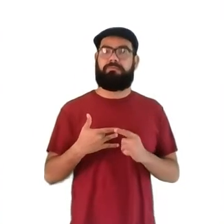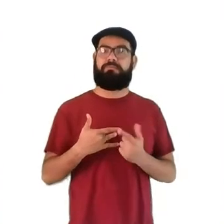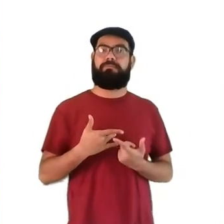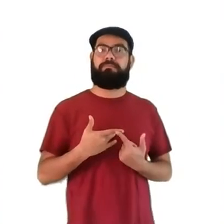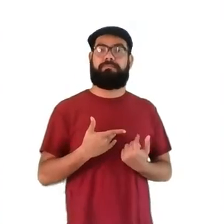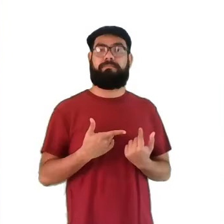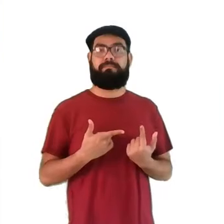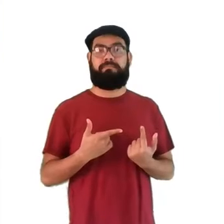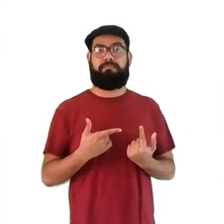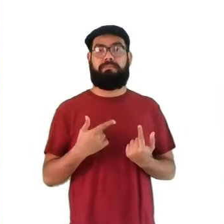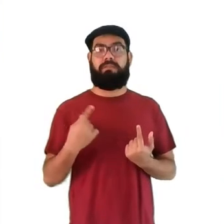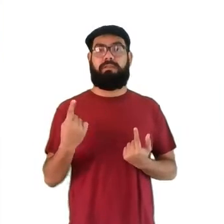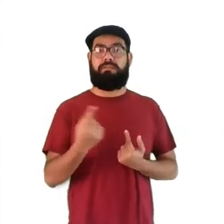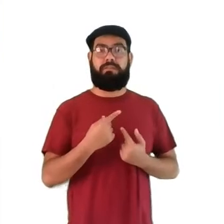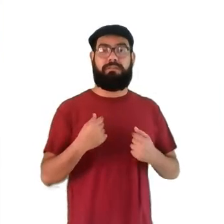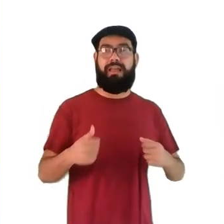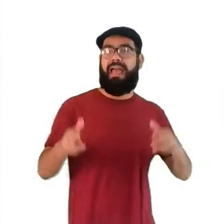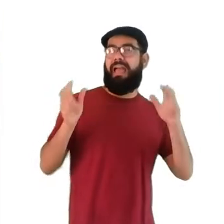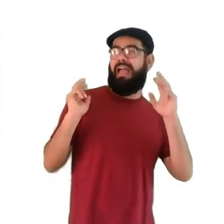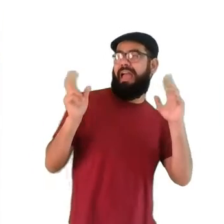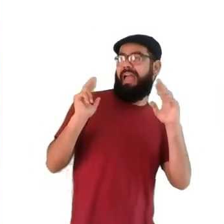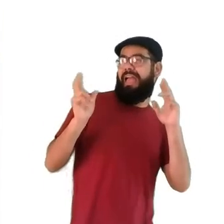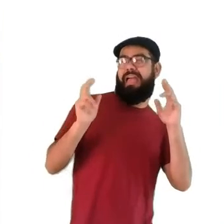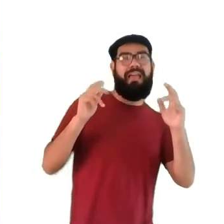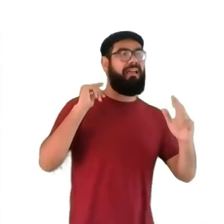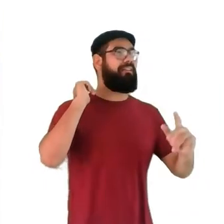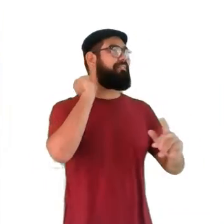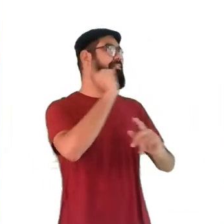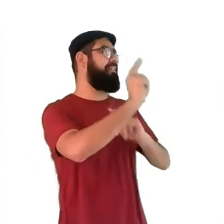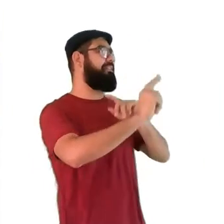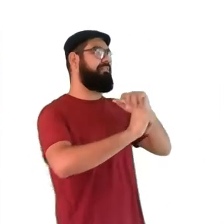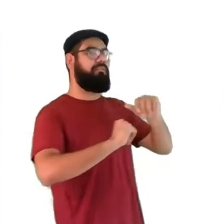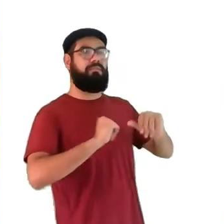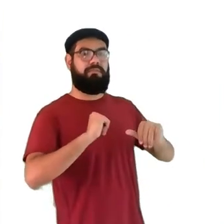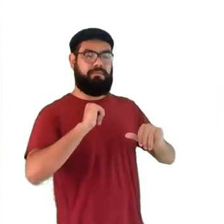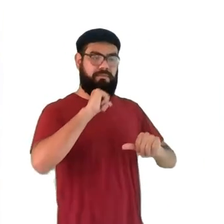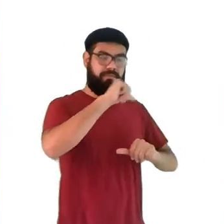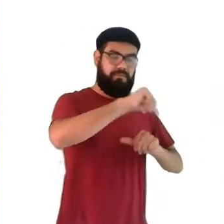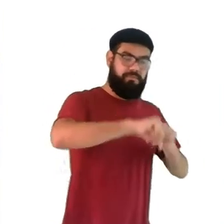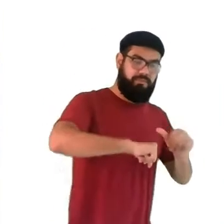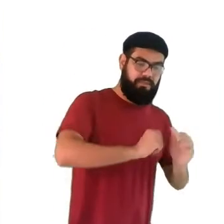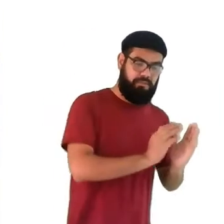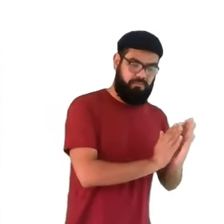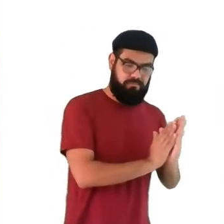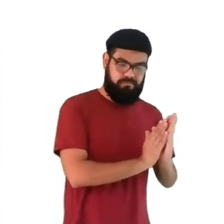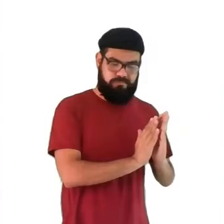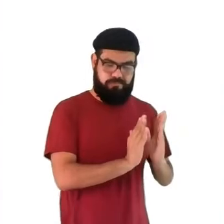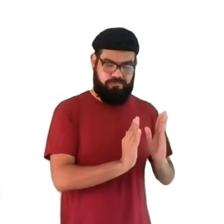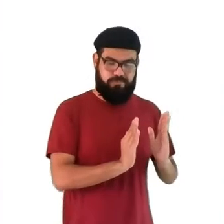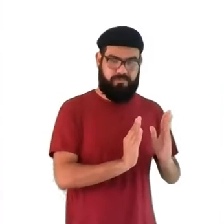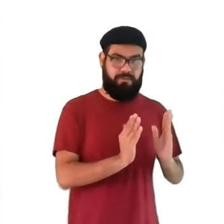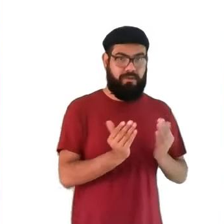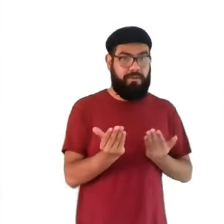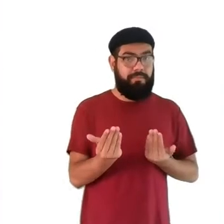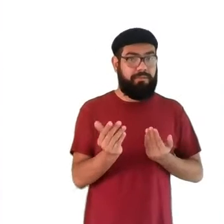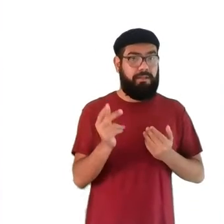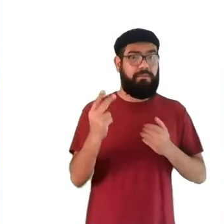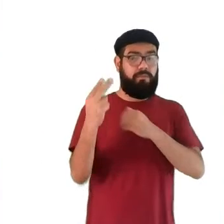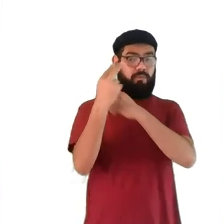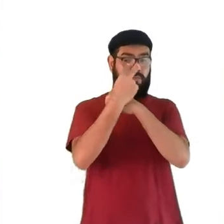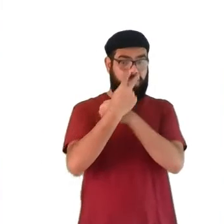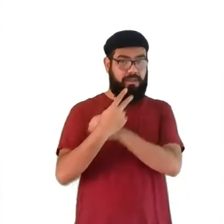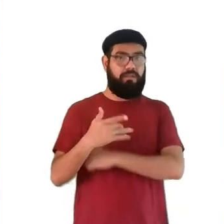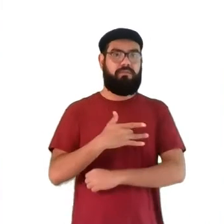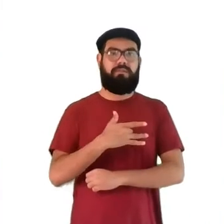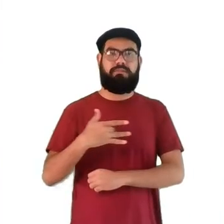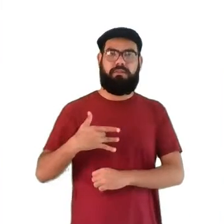estar pilhado, né? Tá saindo aí da nossa adolescência, o que a gente percebe? Que nós temos o maior cuidado com a saúde